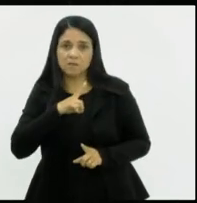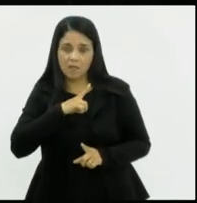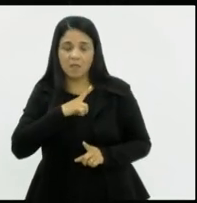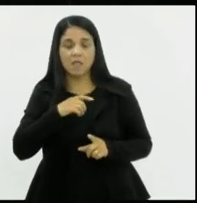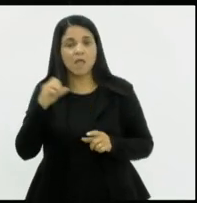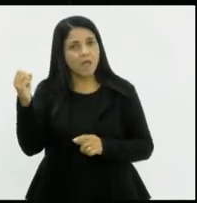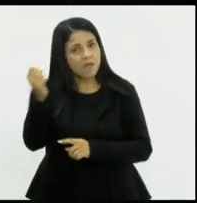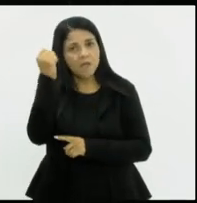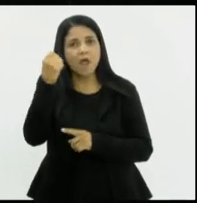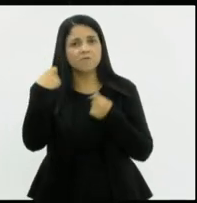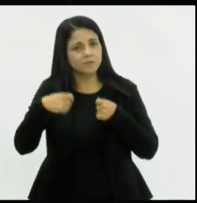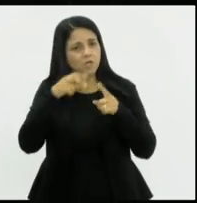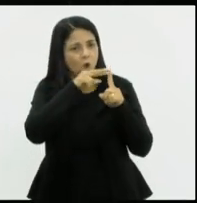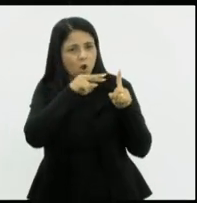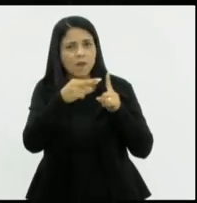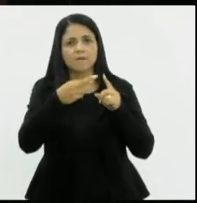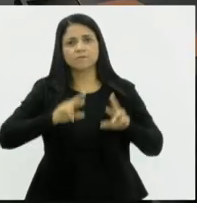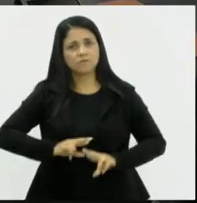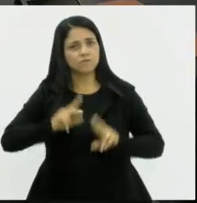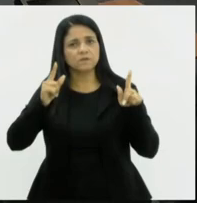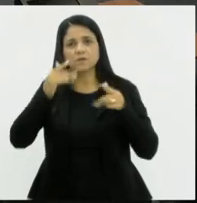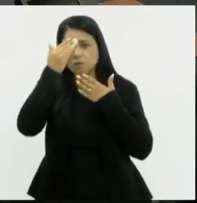ter esse olhar. Muito obrigada.